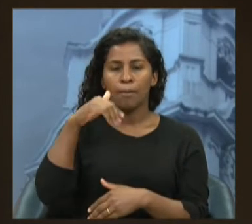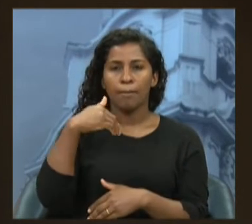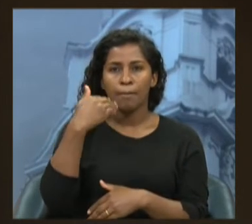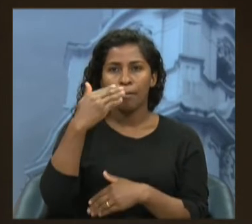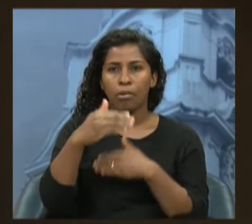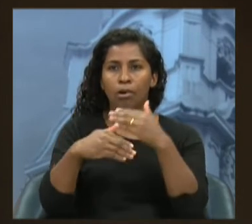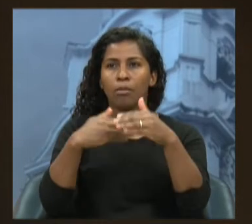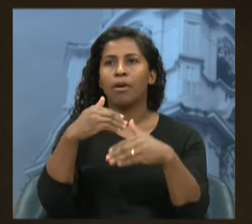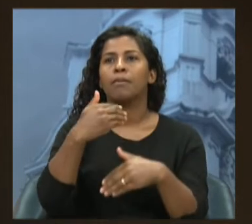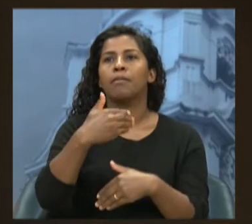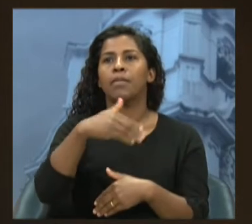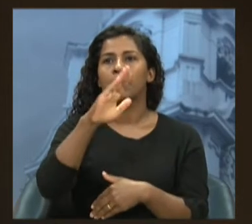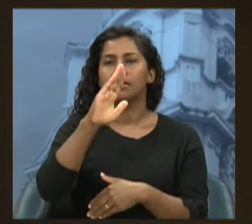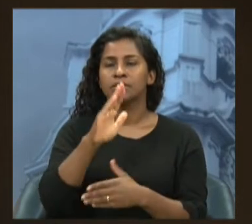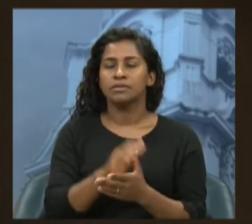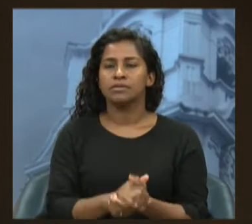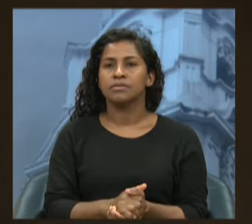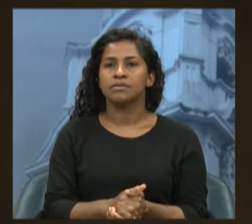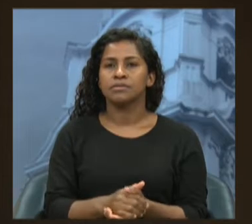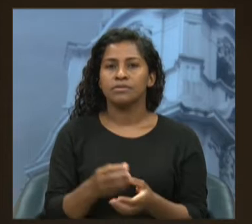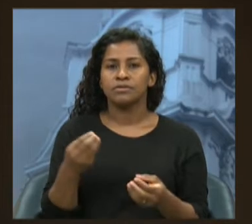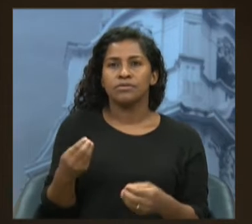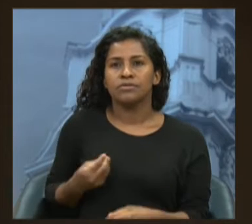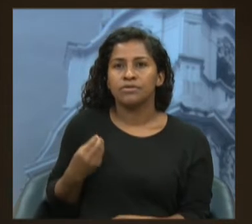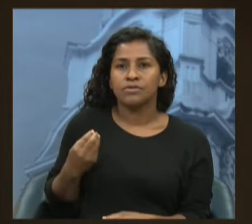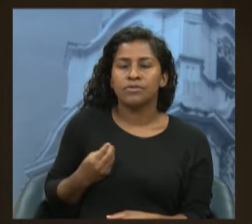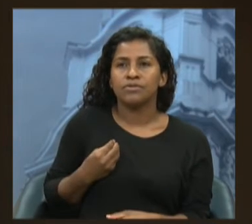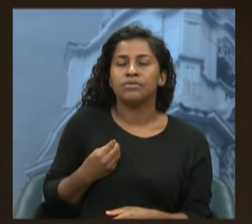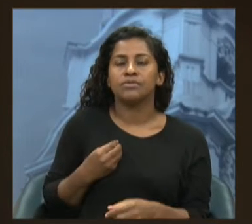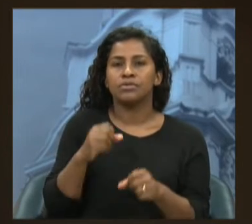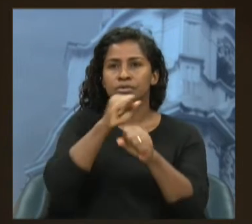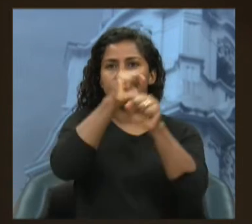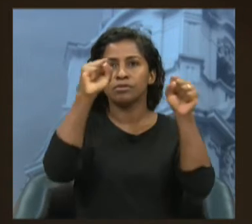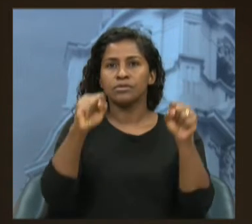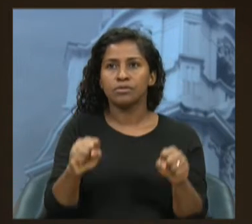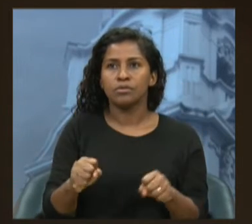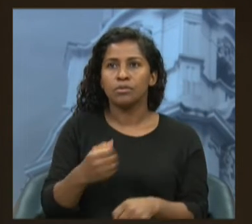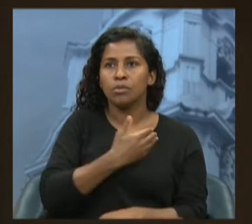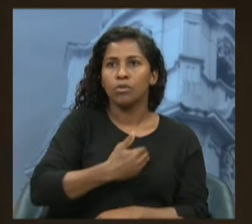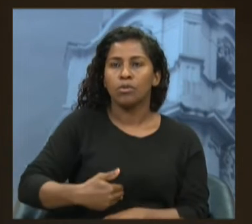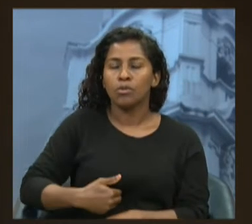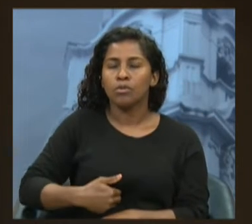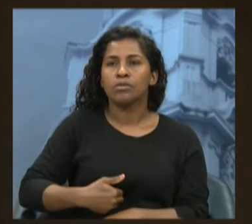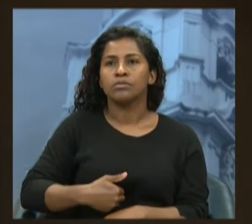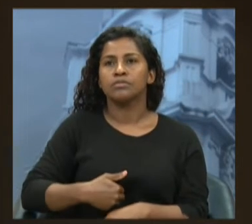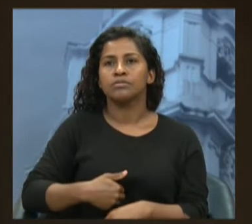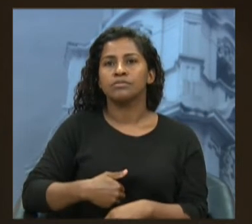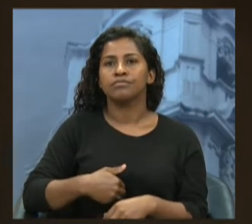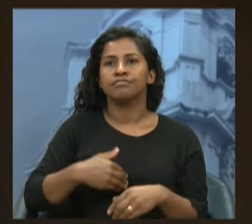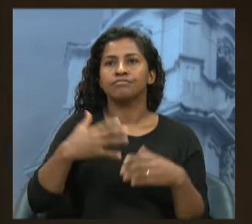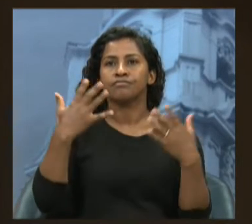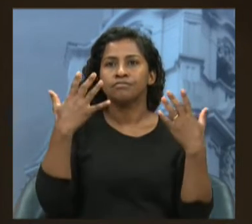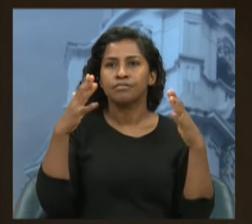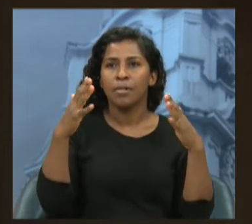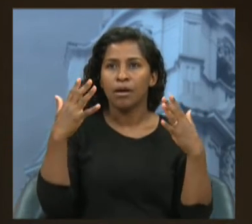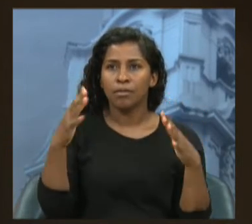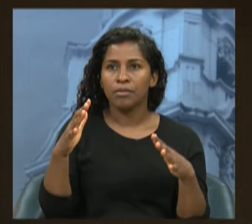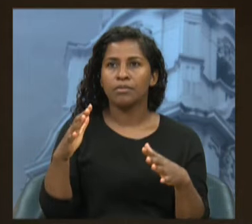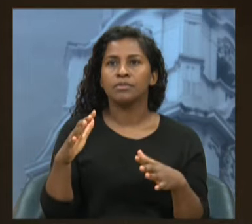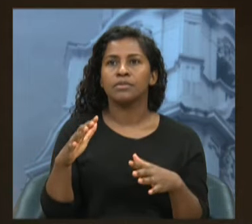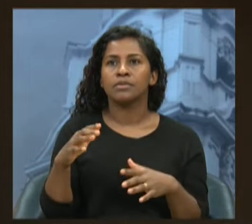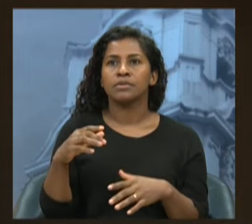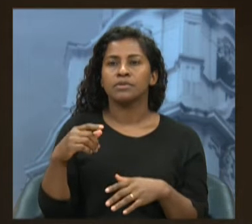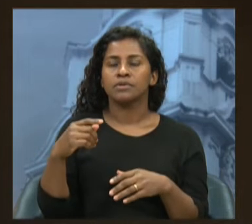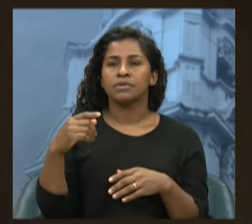o funcionalismo público, viva a dedicação de vocês todas e todos e viva a